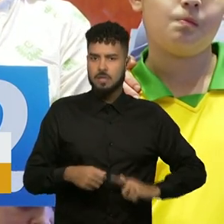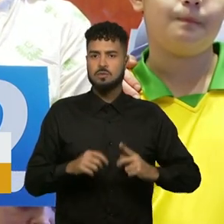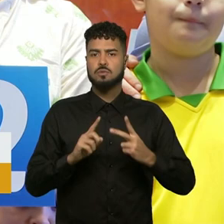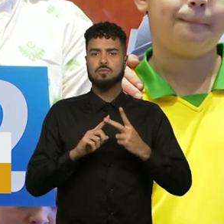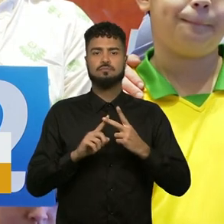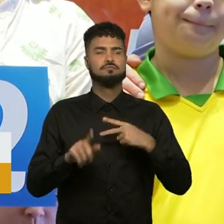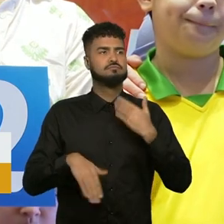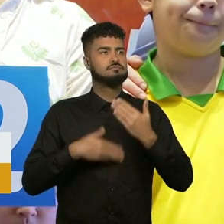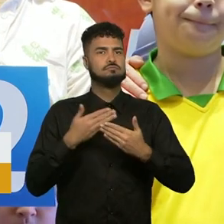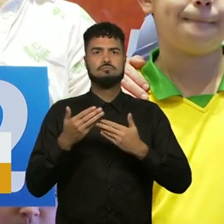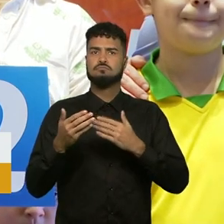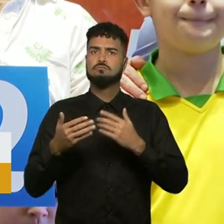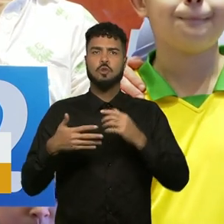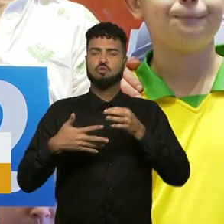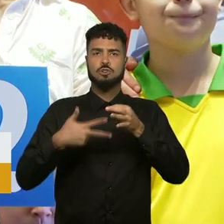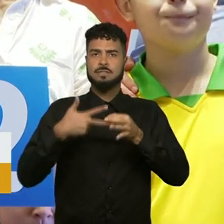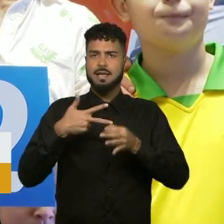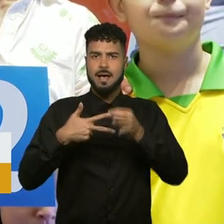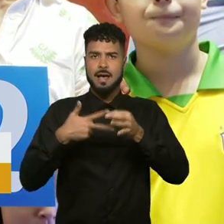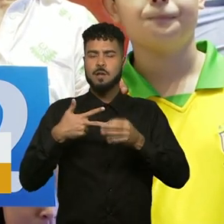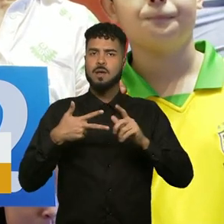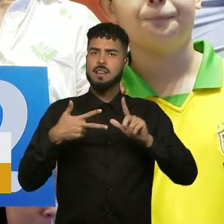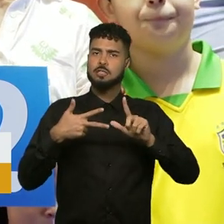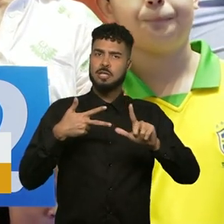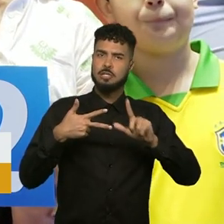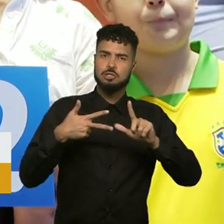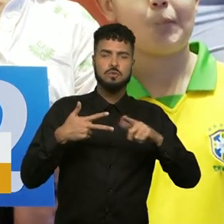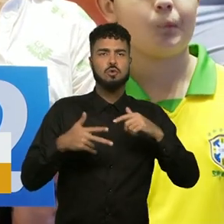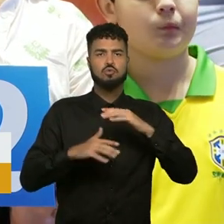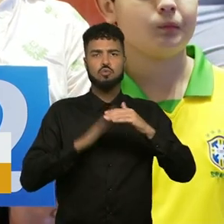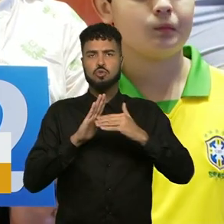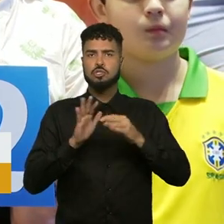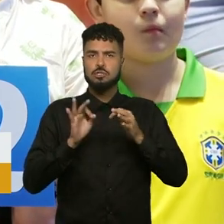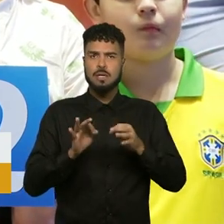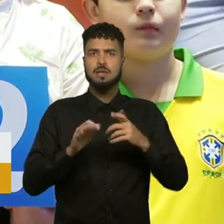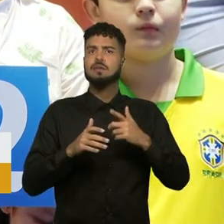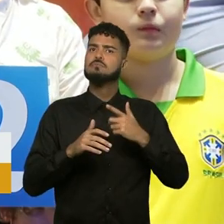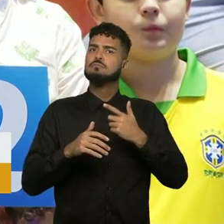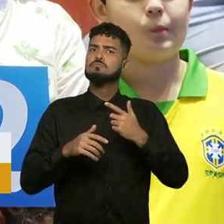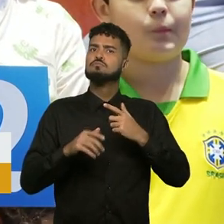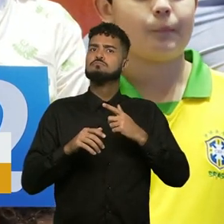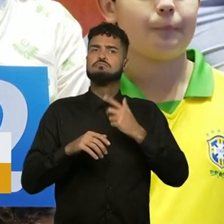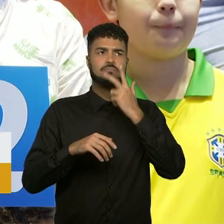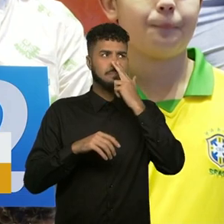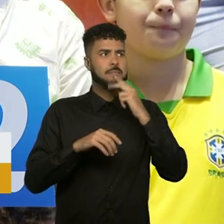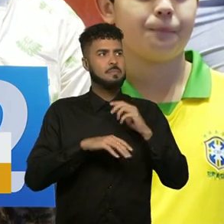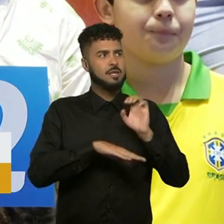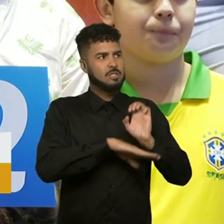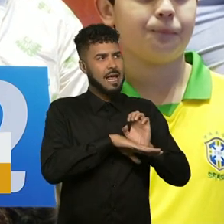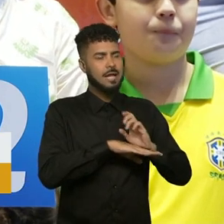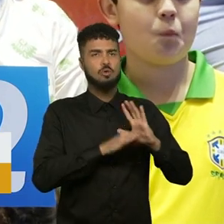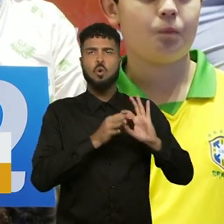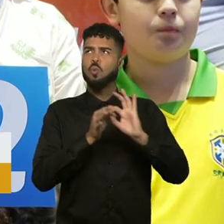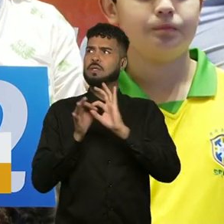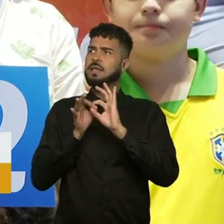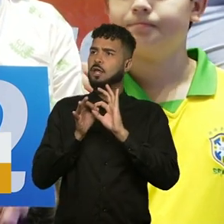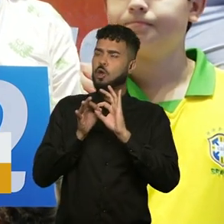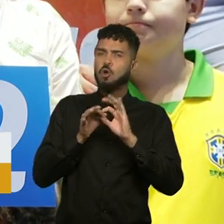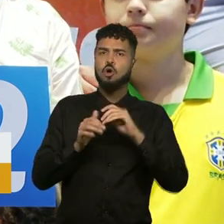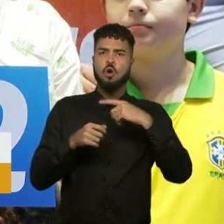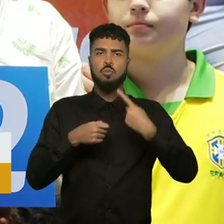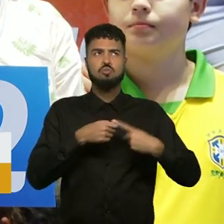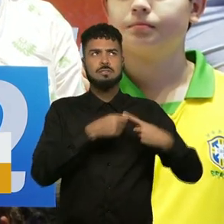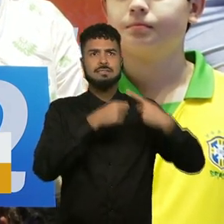poder judiciário Poder Legislativo estado união e municípios todos